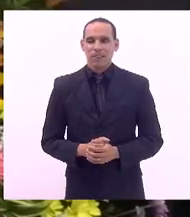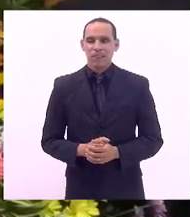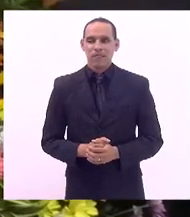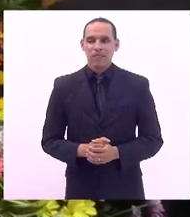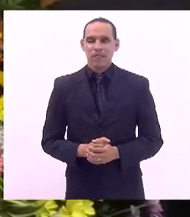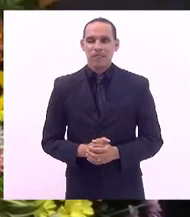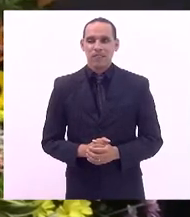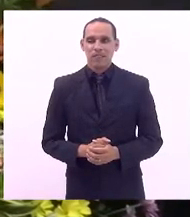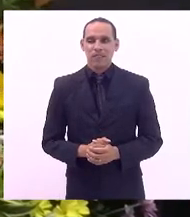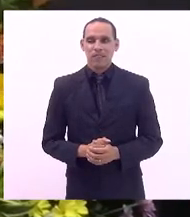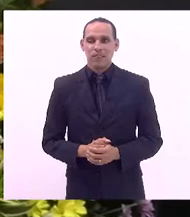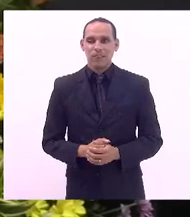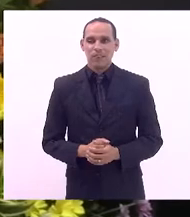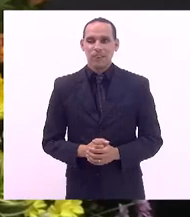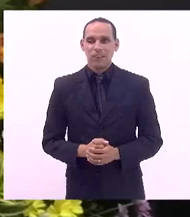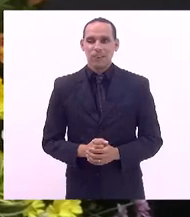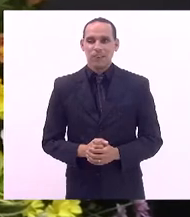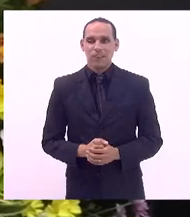G1